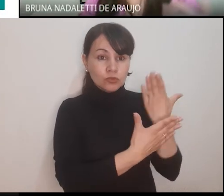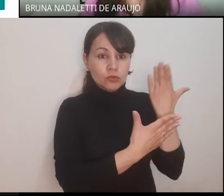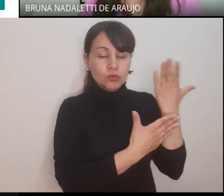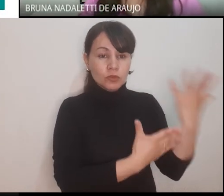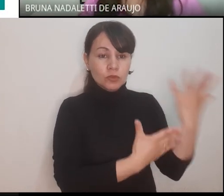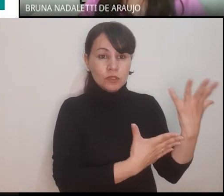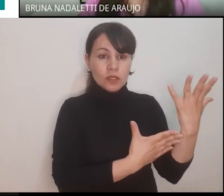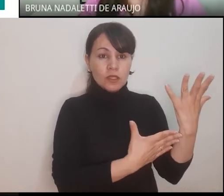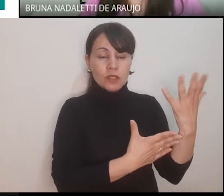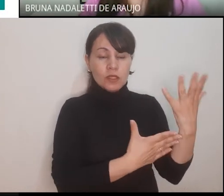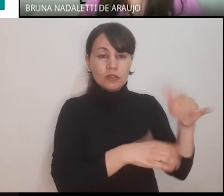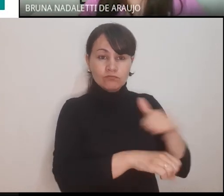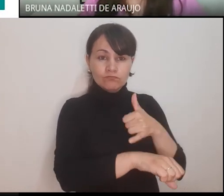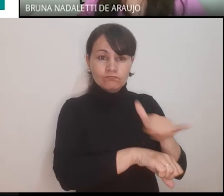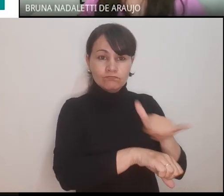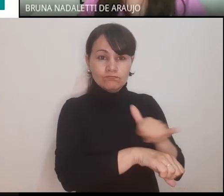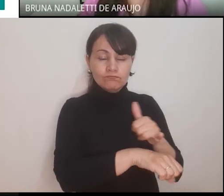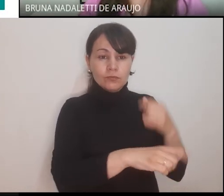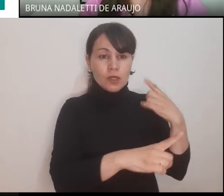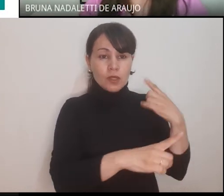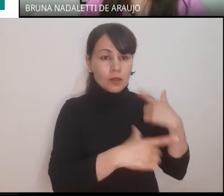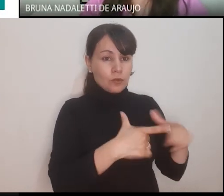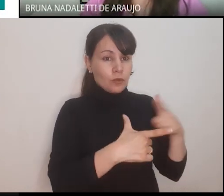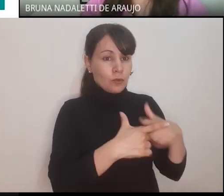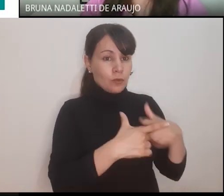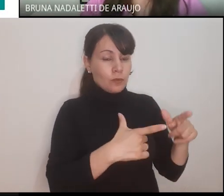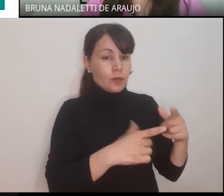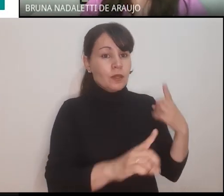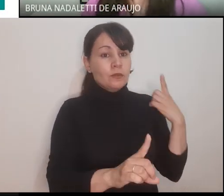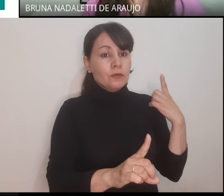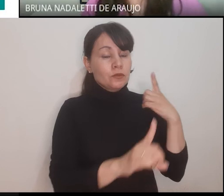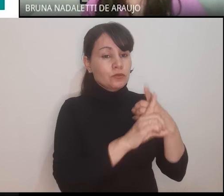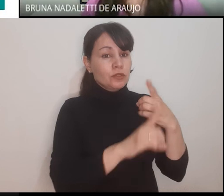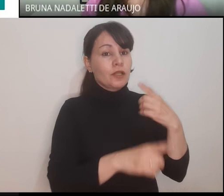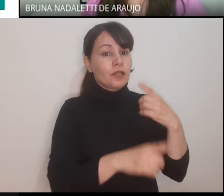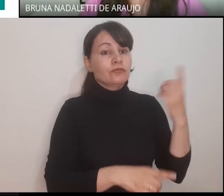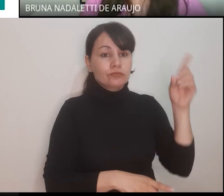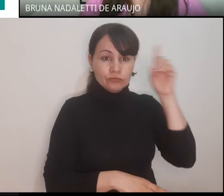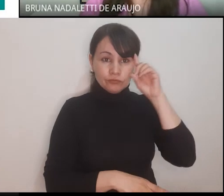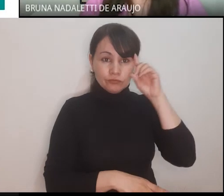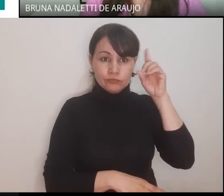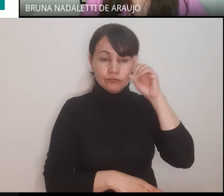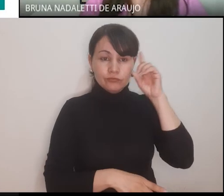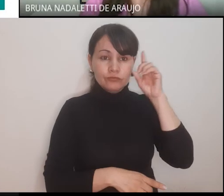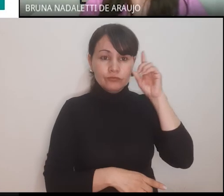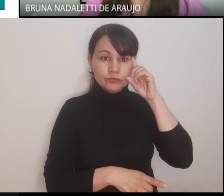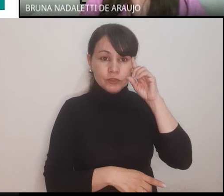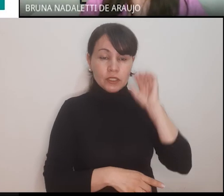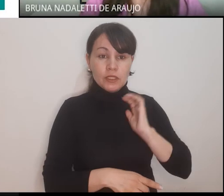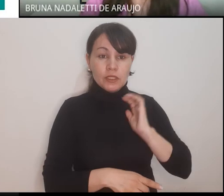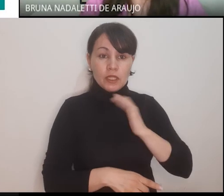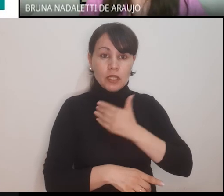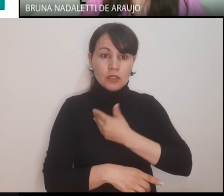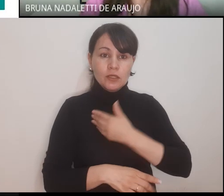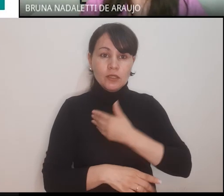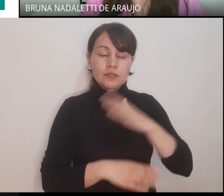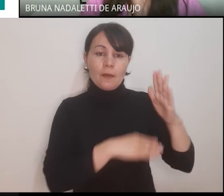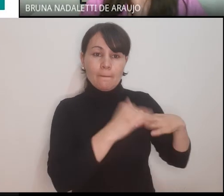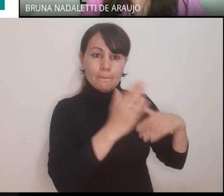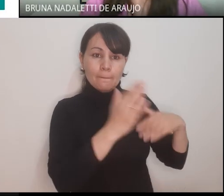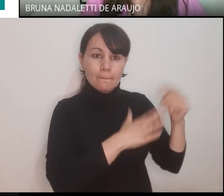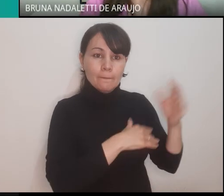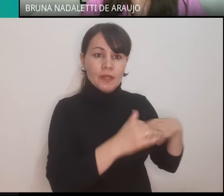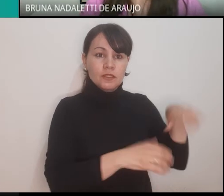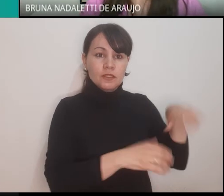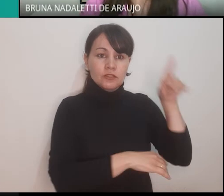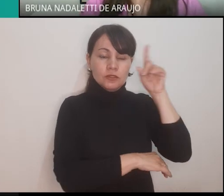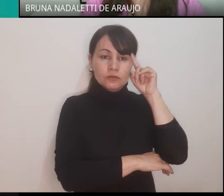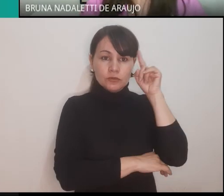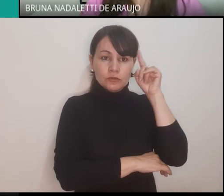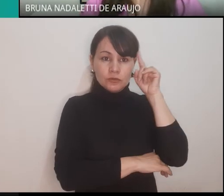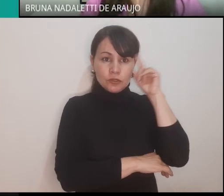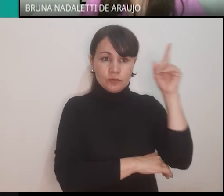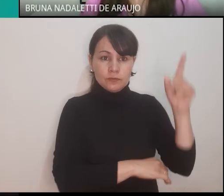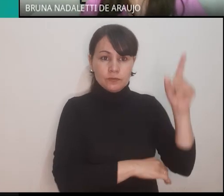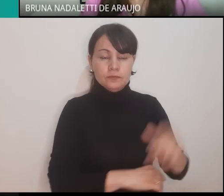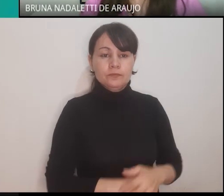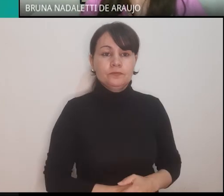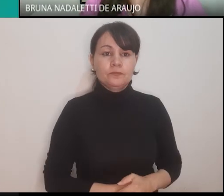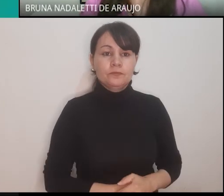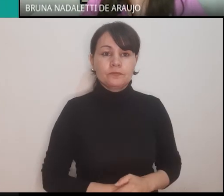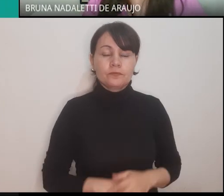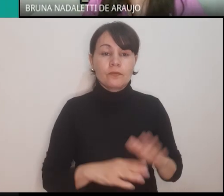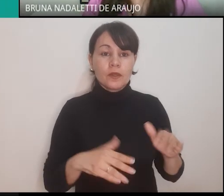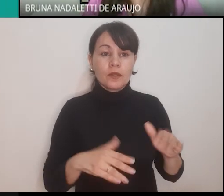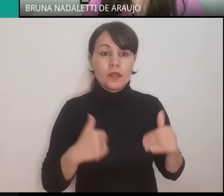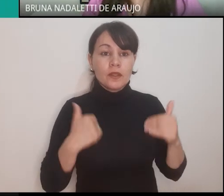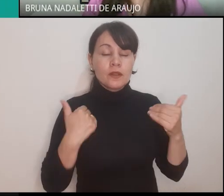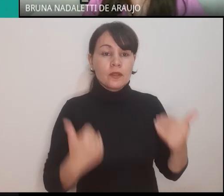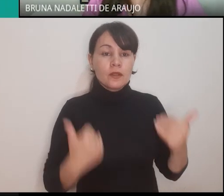para problemas encontrados no nosso dia a dia a partir da nossa prática diária. E